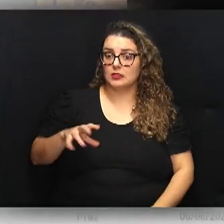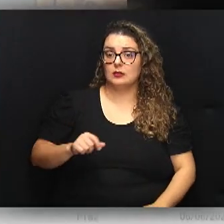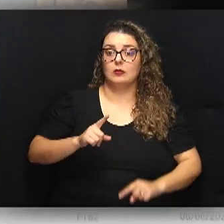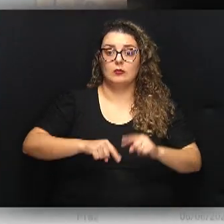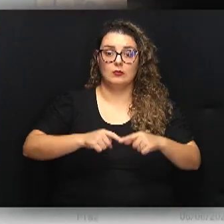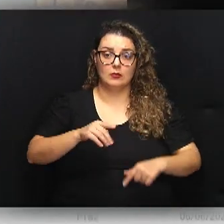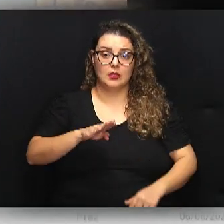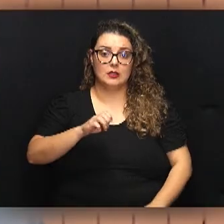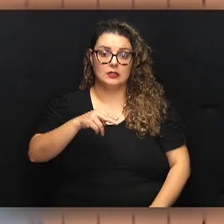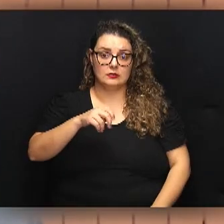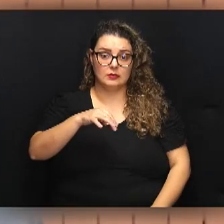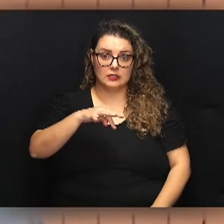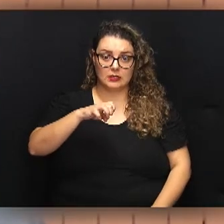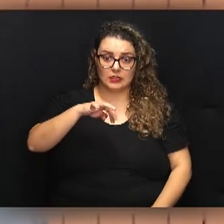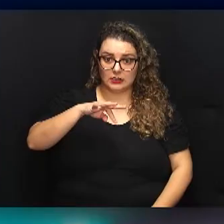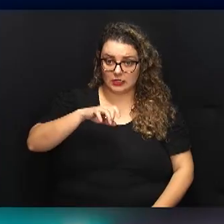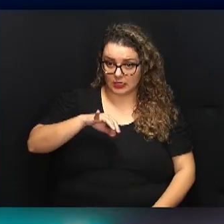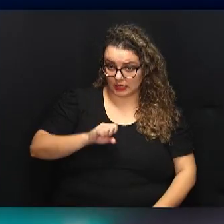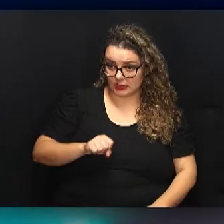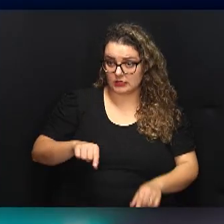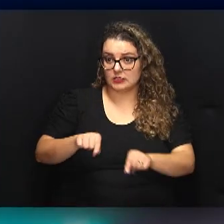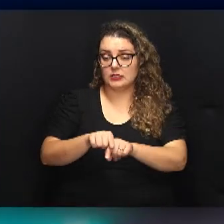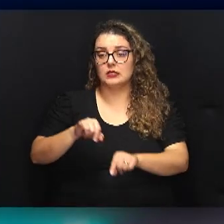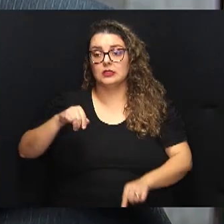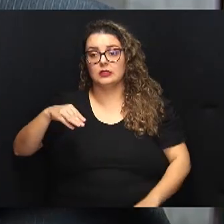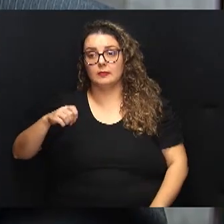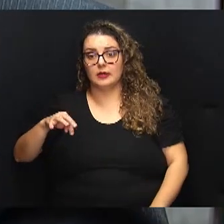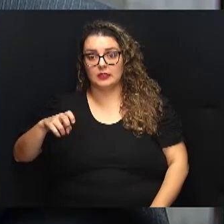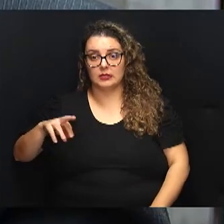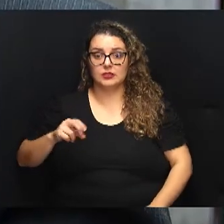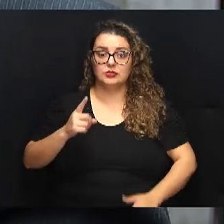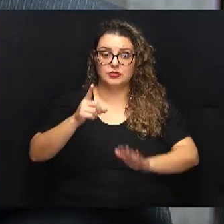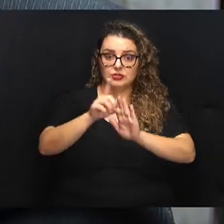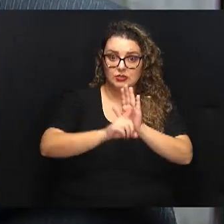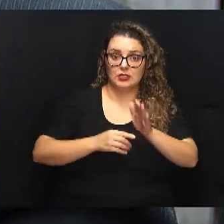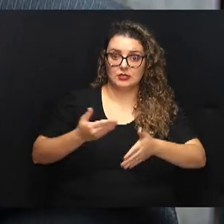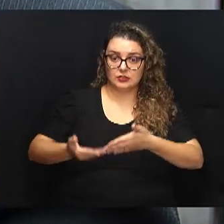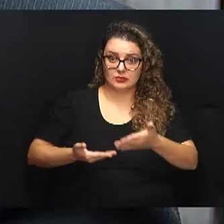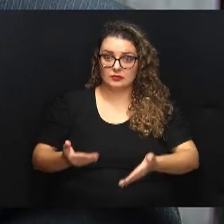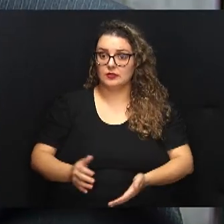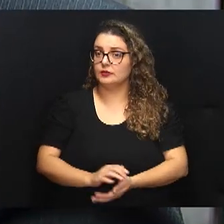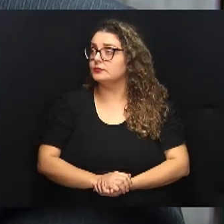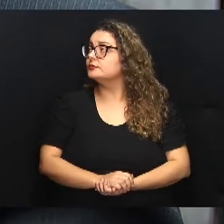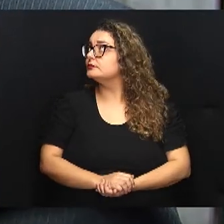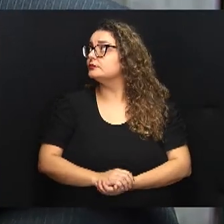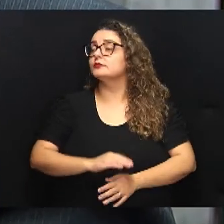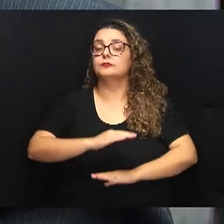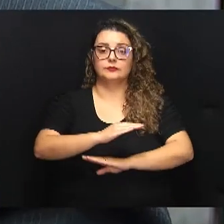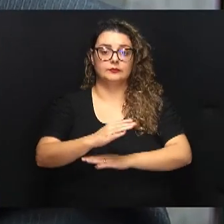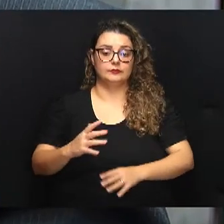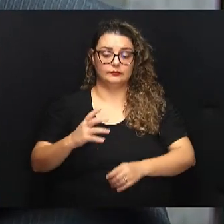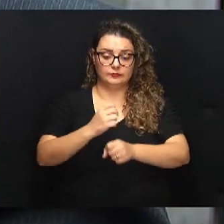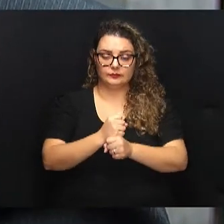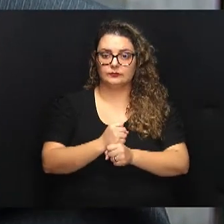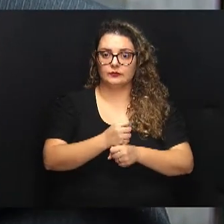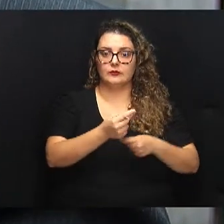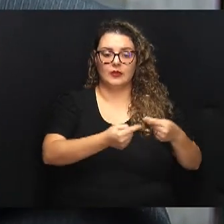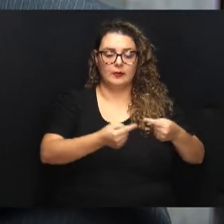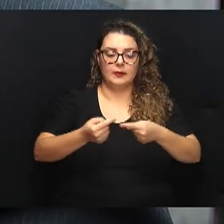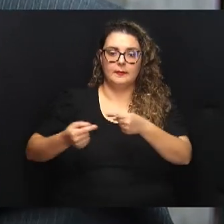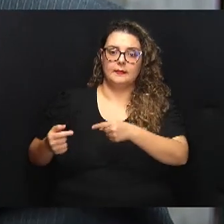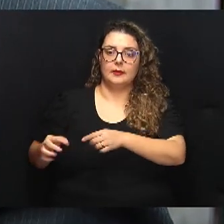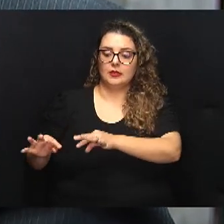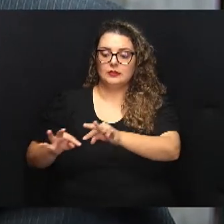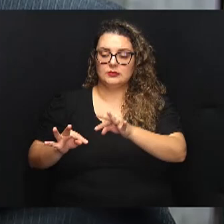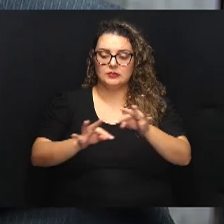ou imateriais, inclusive direitos e serviços. Nossa Câmara Municipal é um local para se unir, juntar todos esses debatedores, esses